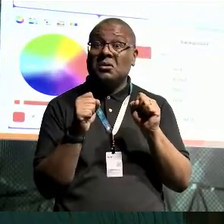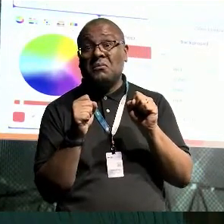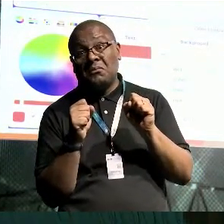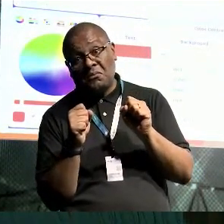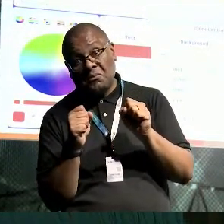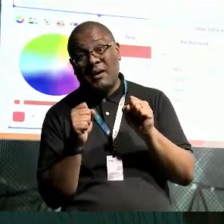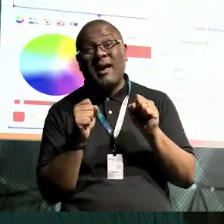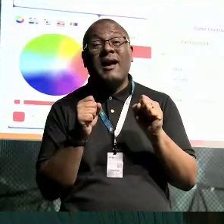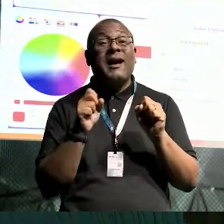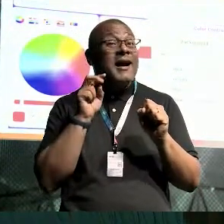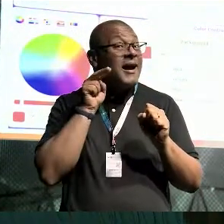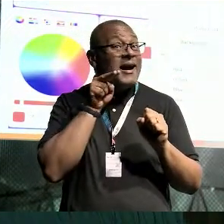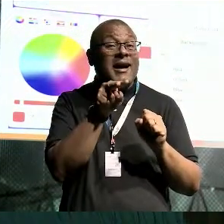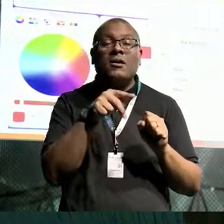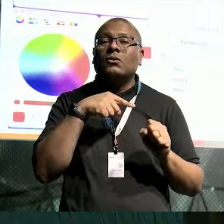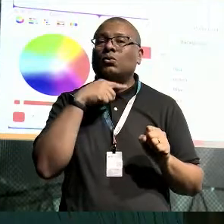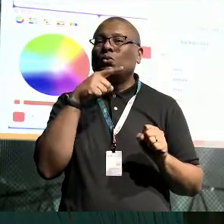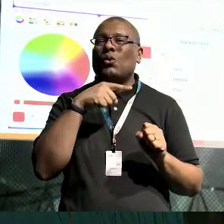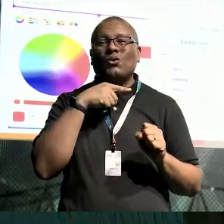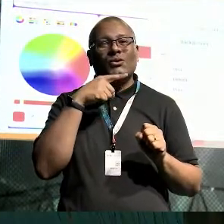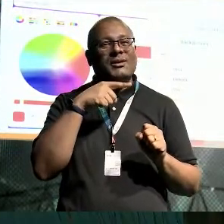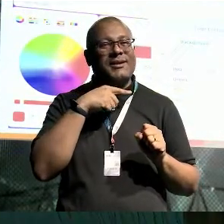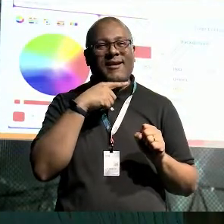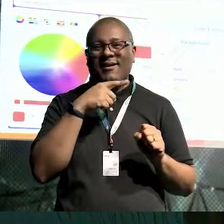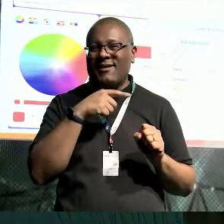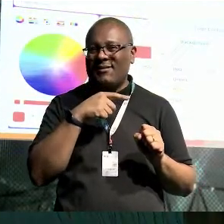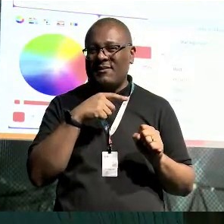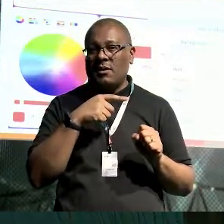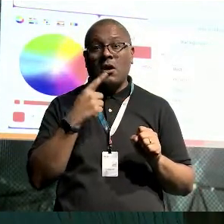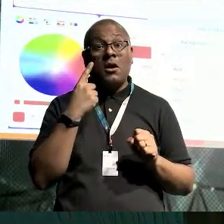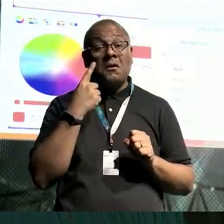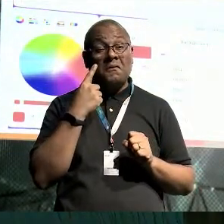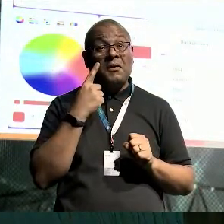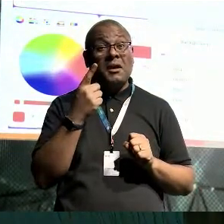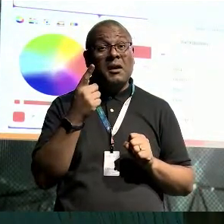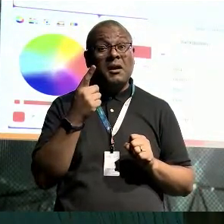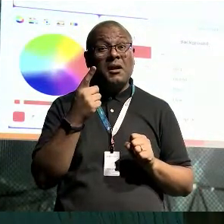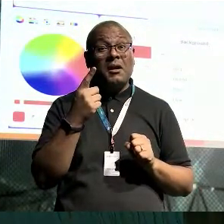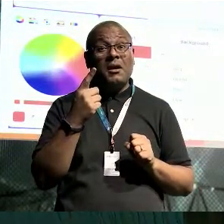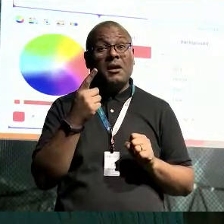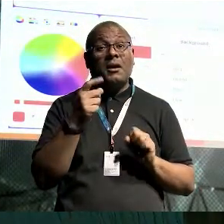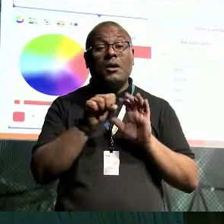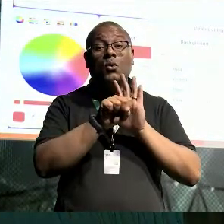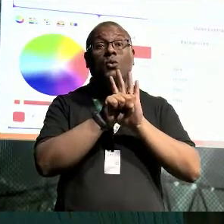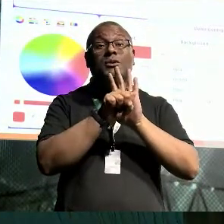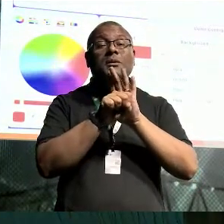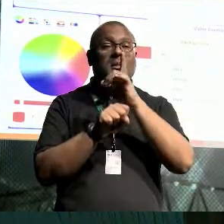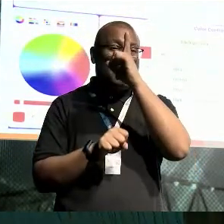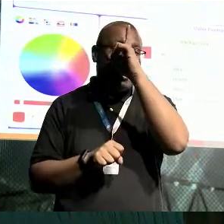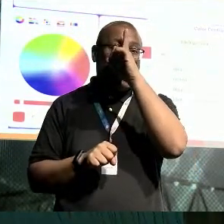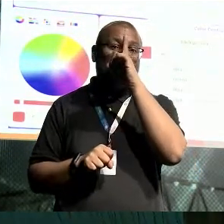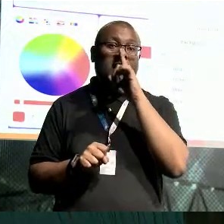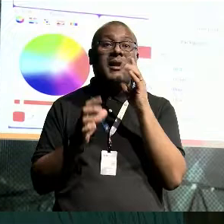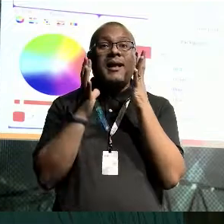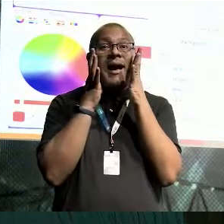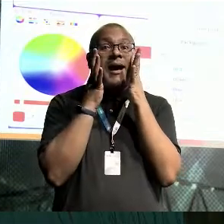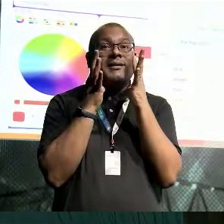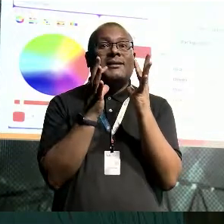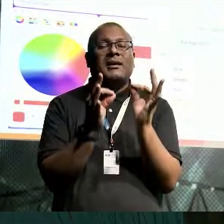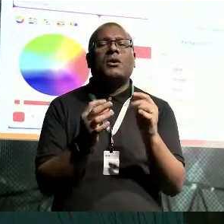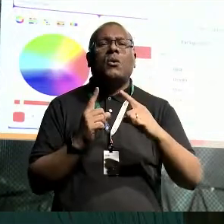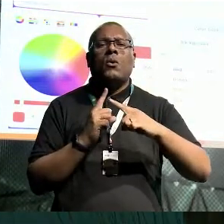potencialmente inacessível. E está vendo que ele está com um símbolozinho de amarelo, é de atenção. Por